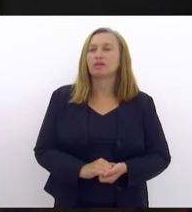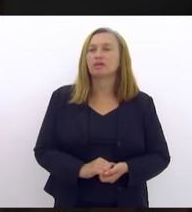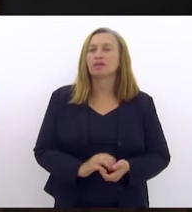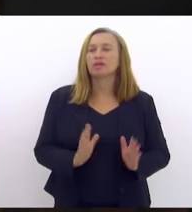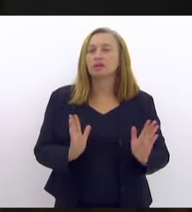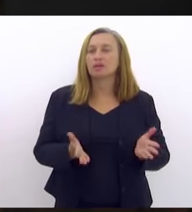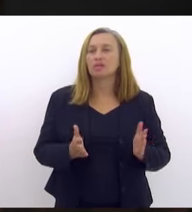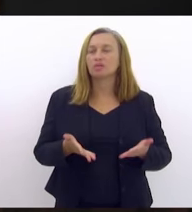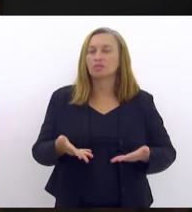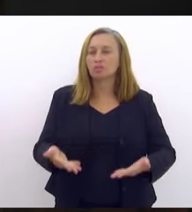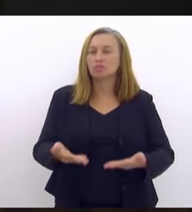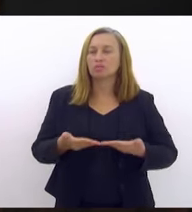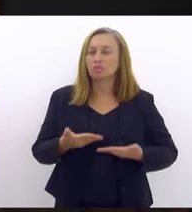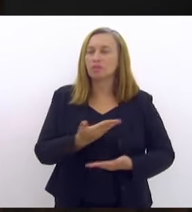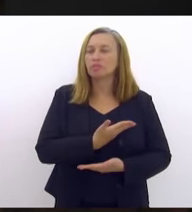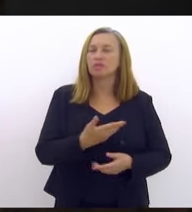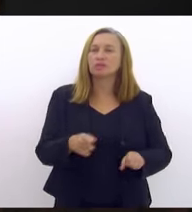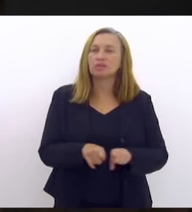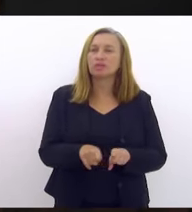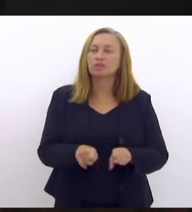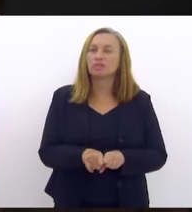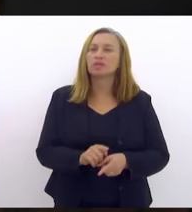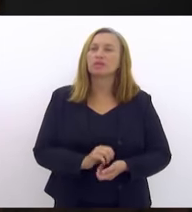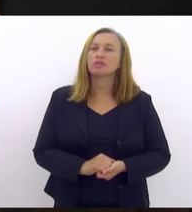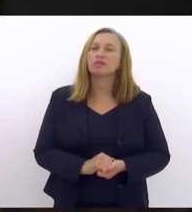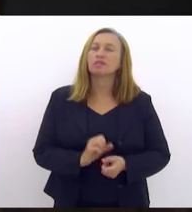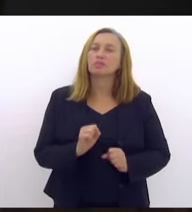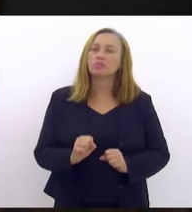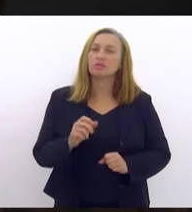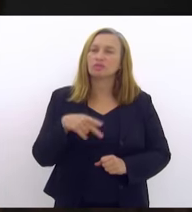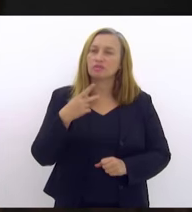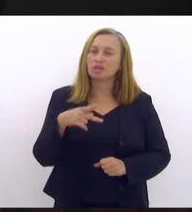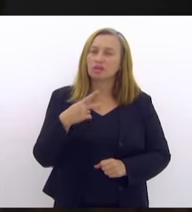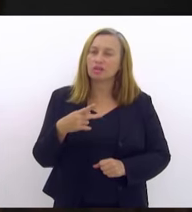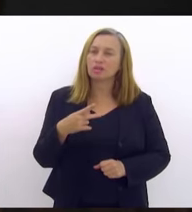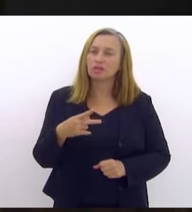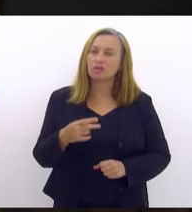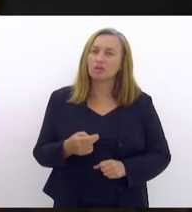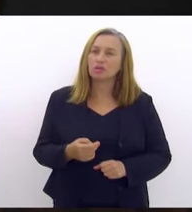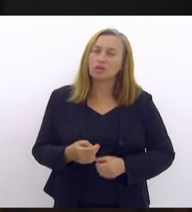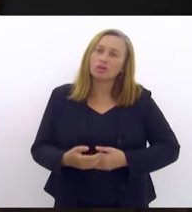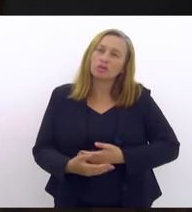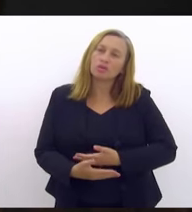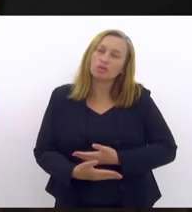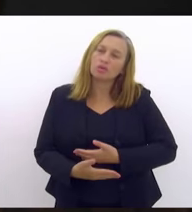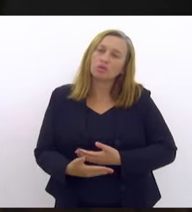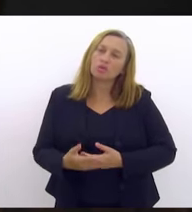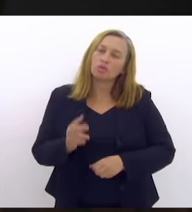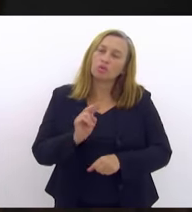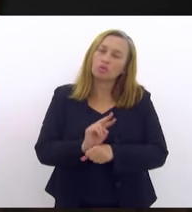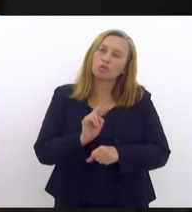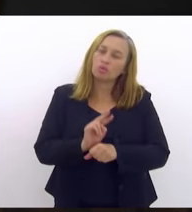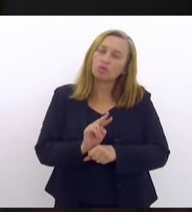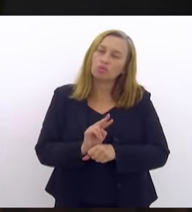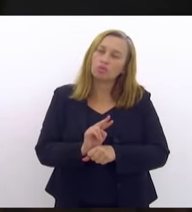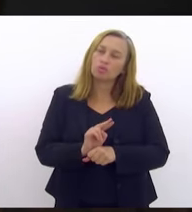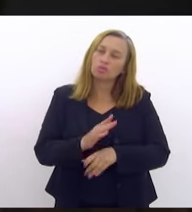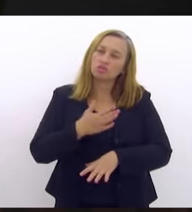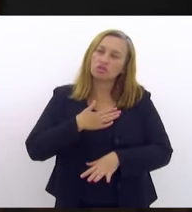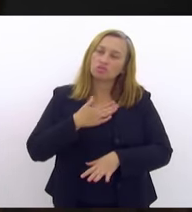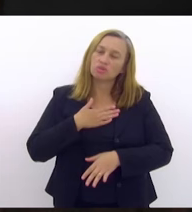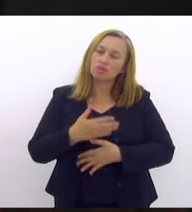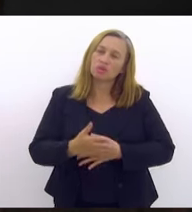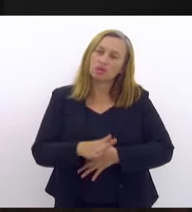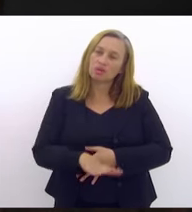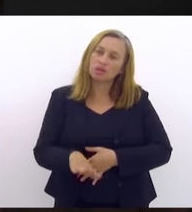Agora vamos chamar um amigo também, companheiro, que eu posso dizer que praticamente me pegou no colo, um vizinho antigo, muito